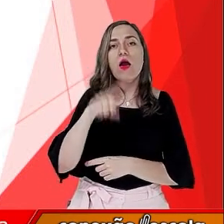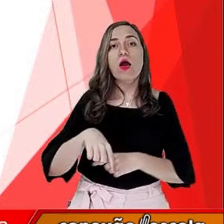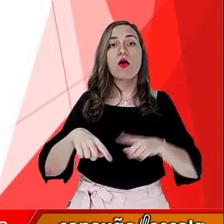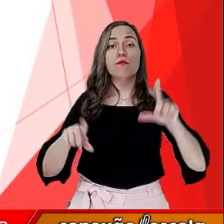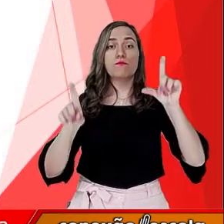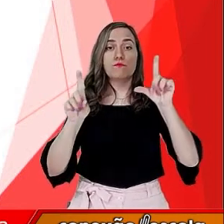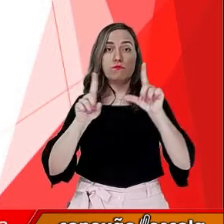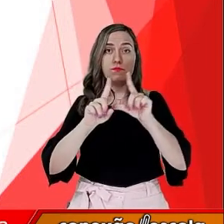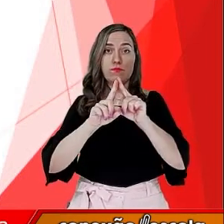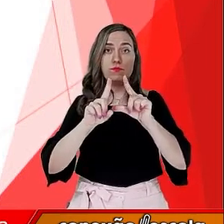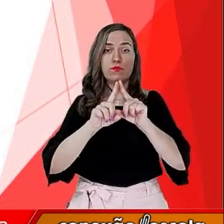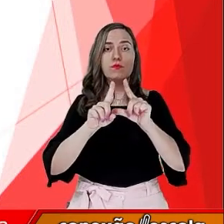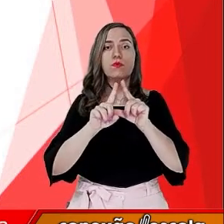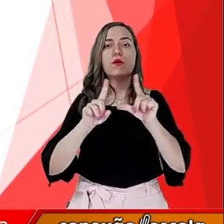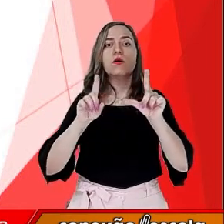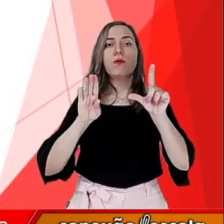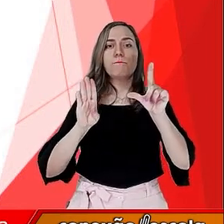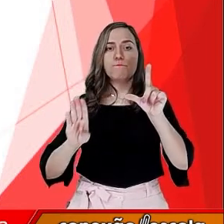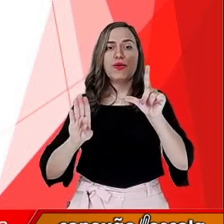triângulo